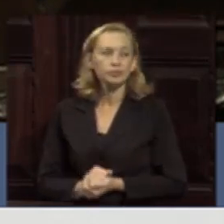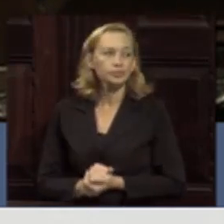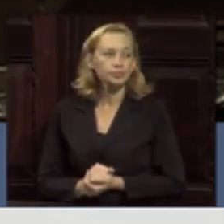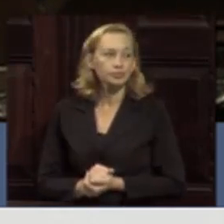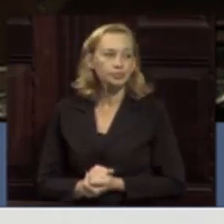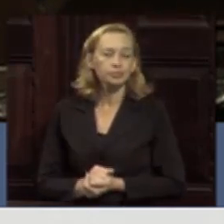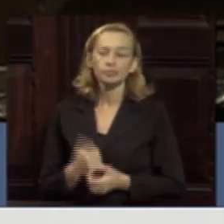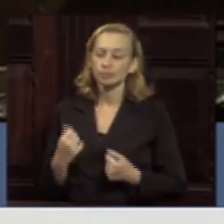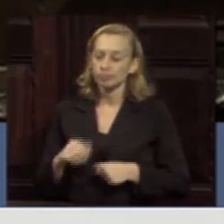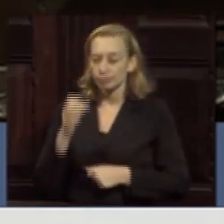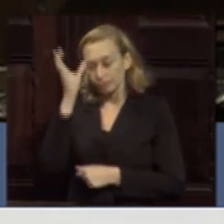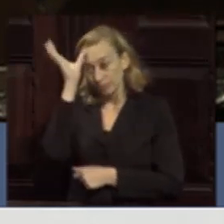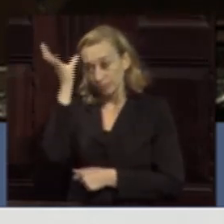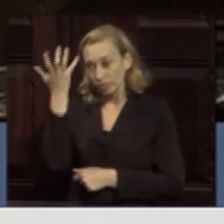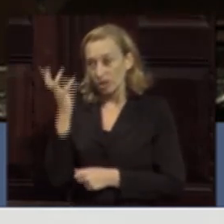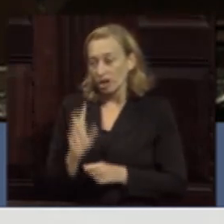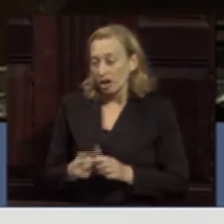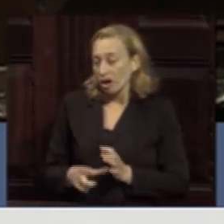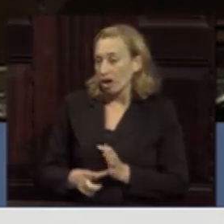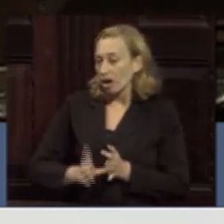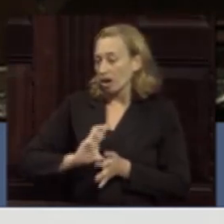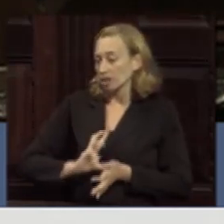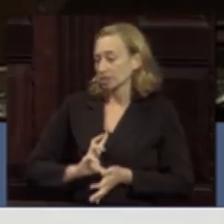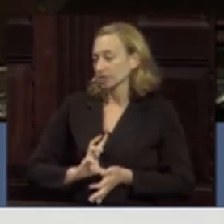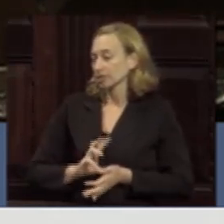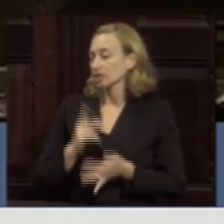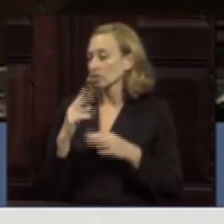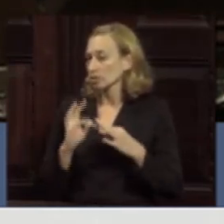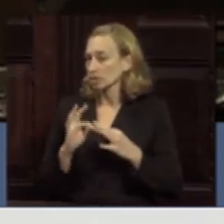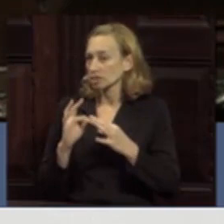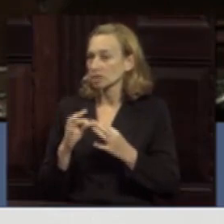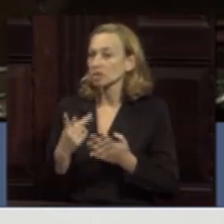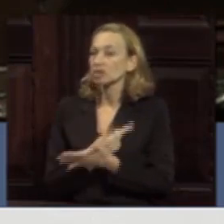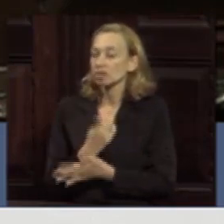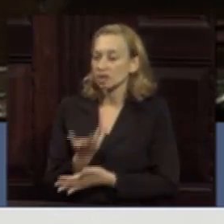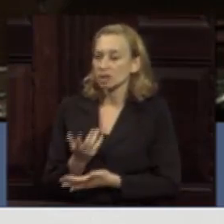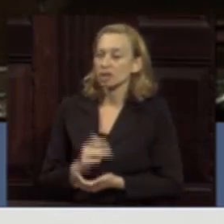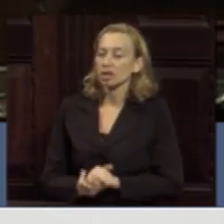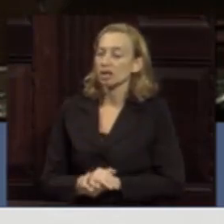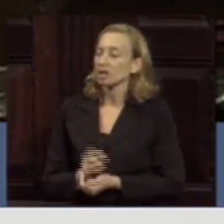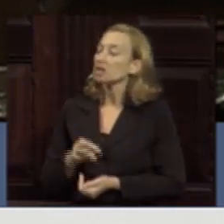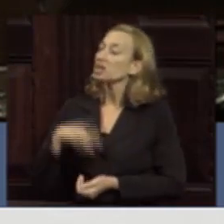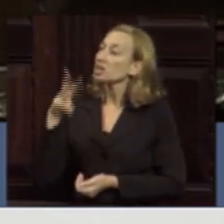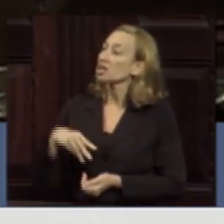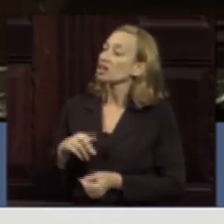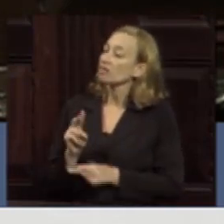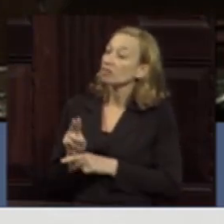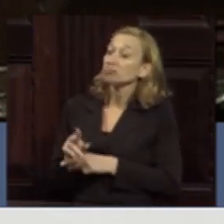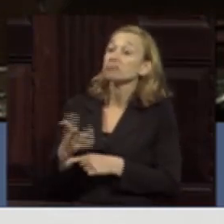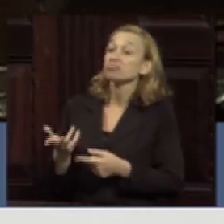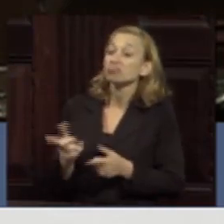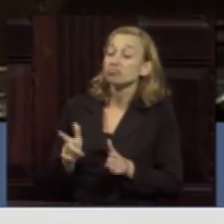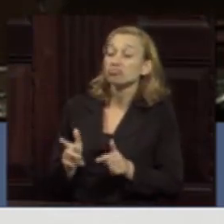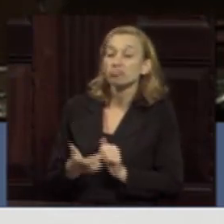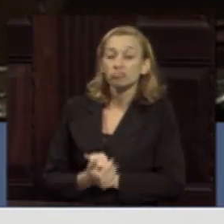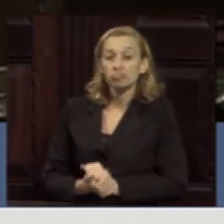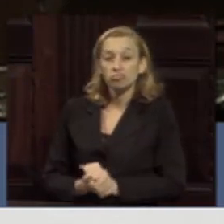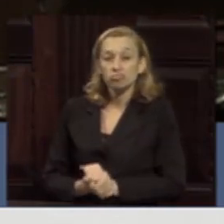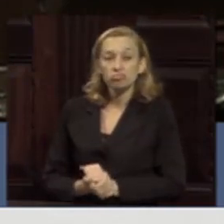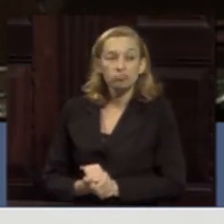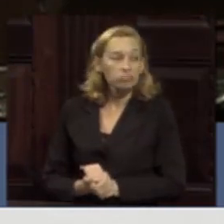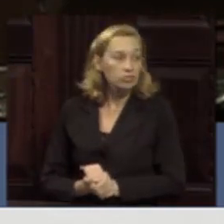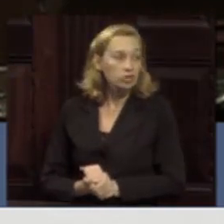ser resolvidas antes que essa licitação ocorra. Por exemplo, quem é que vai fiscalizar as barcas? A